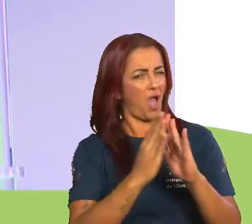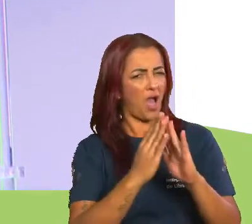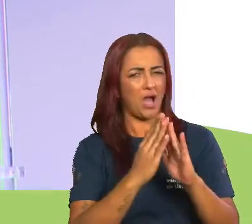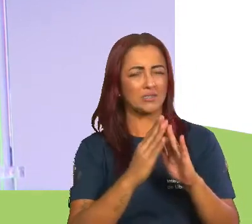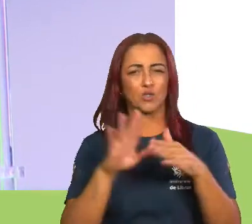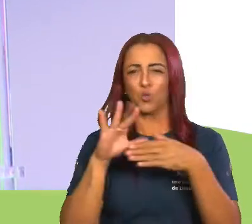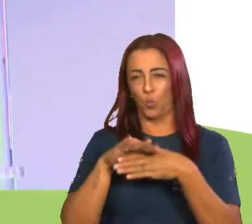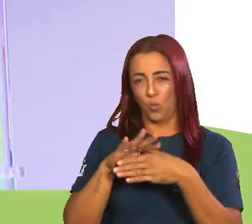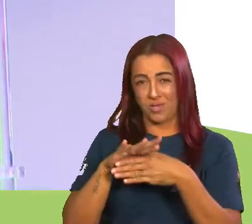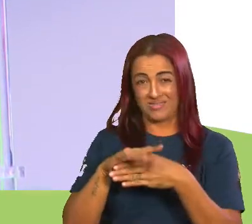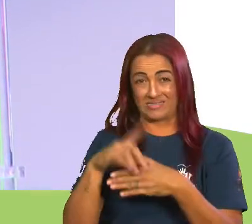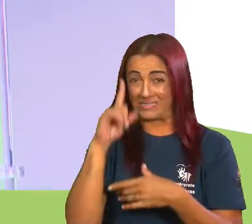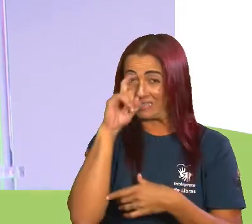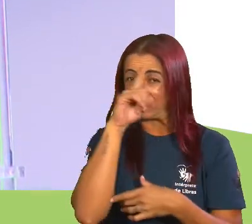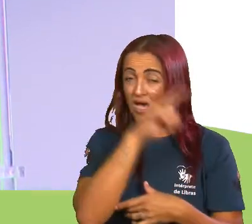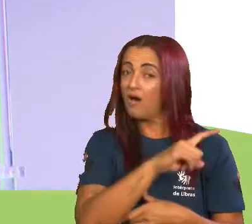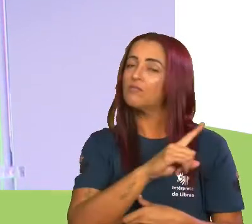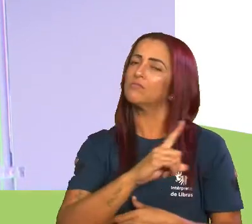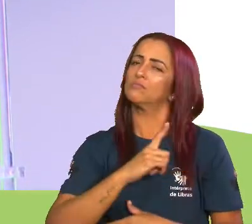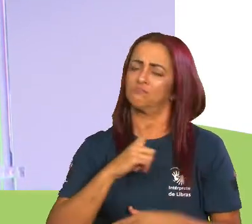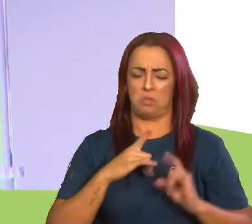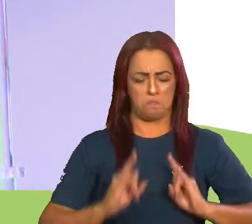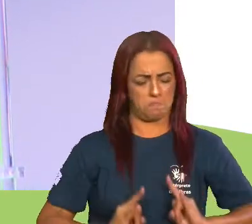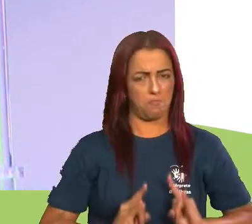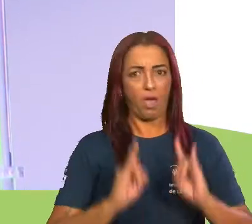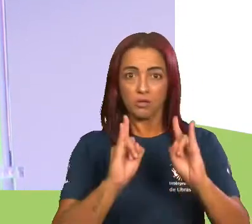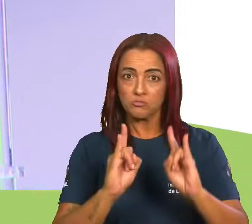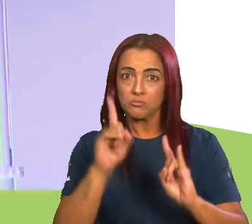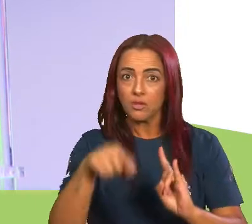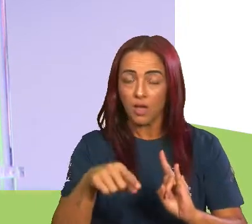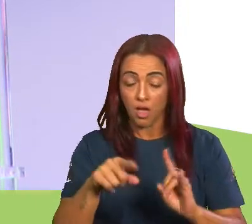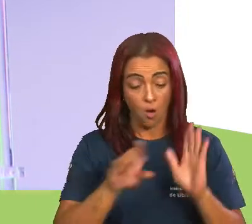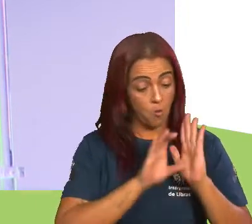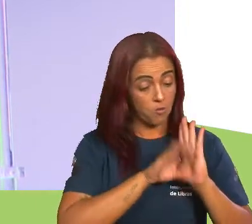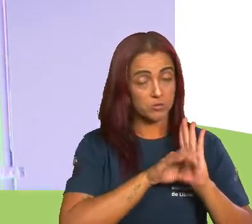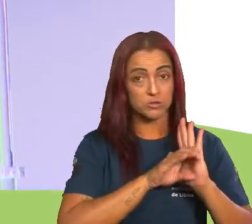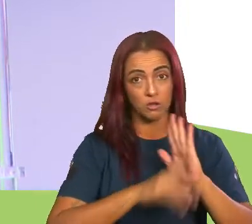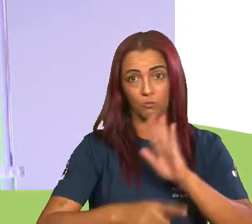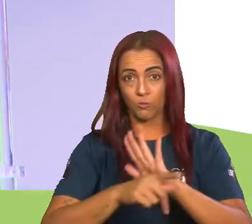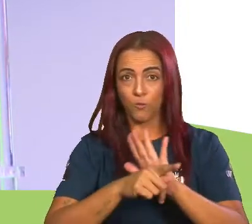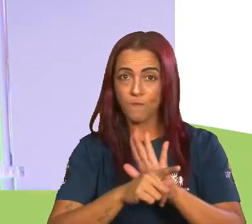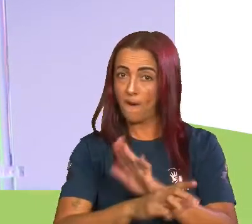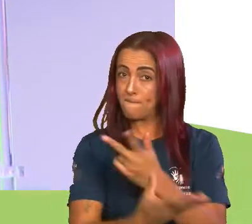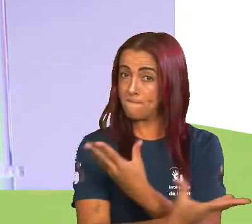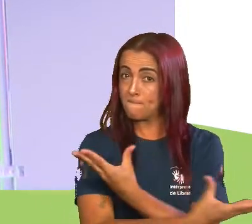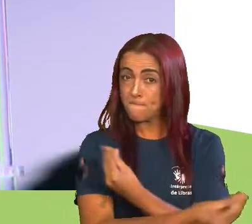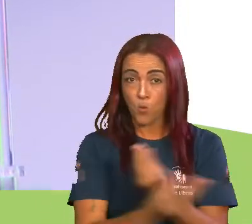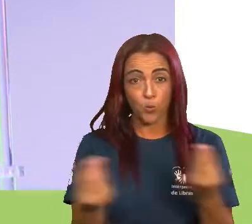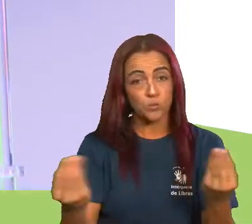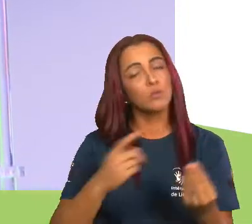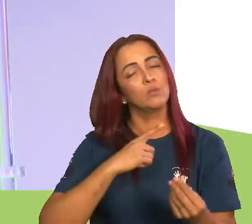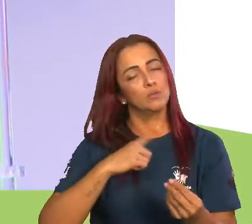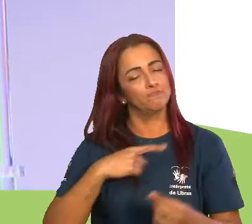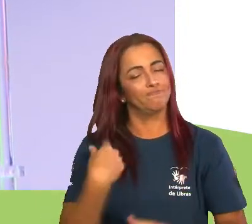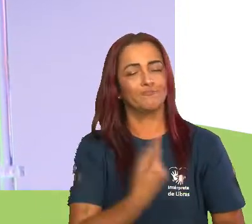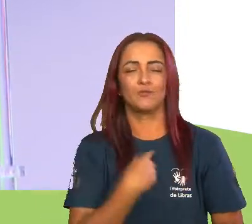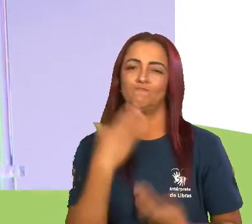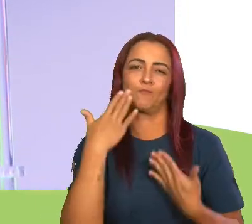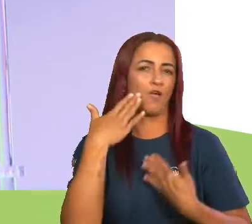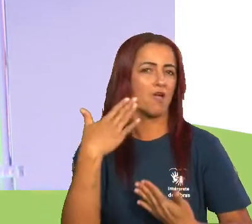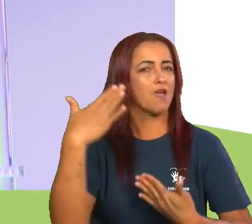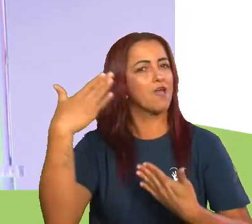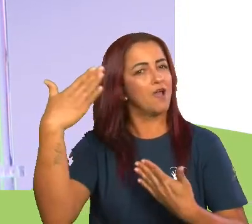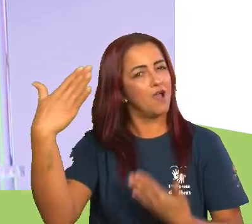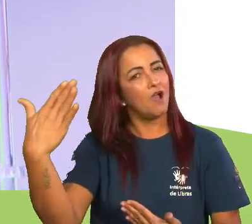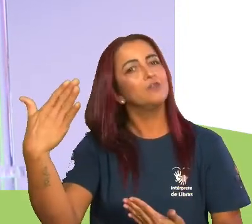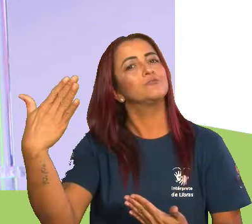um prédio e uma edificação. É um conceito e que já ganhou a adesão de muitos. Nós somos imensamente gratos a